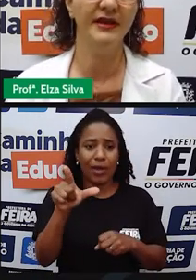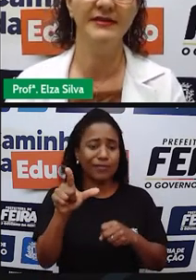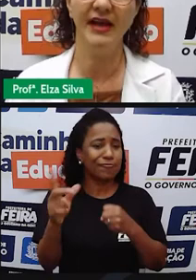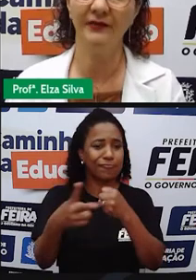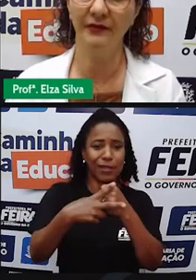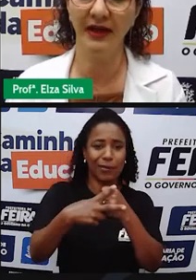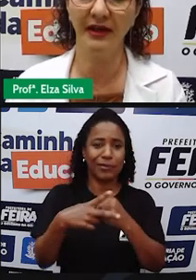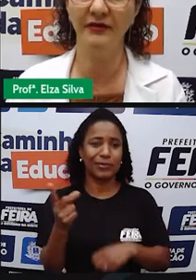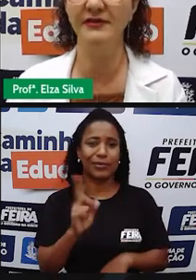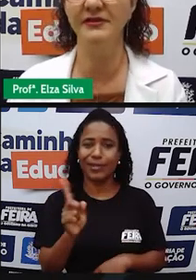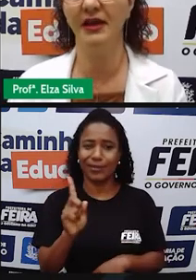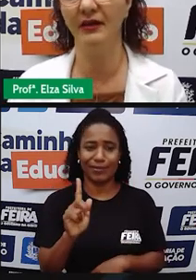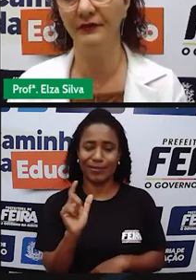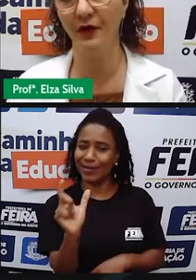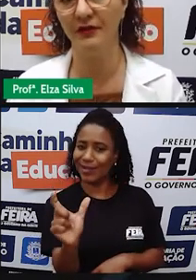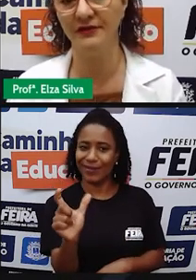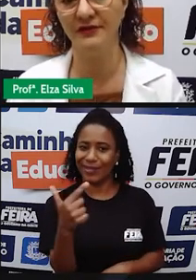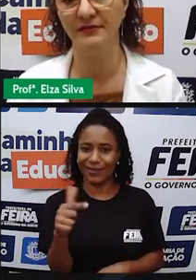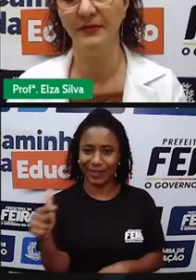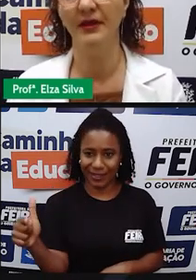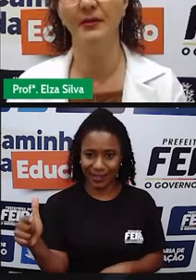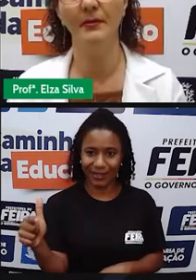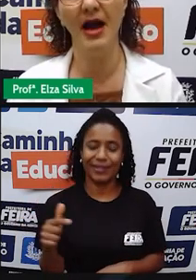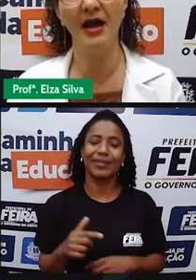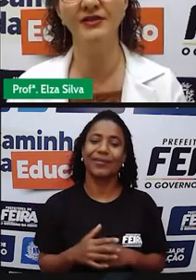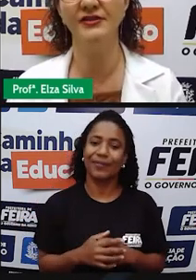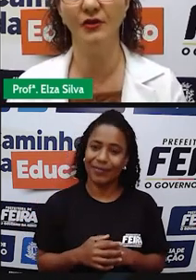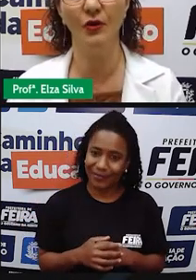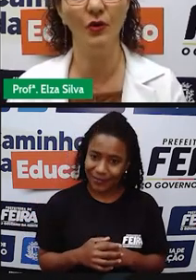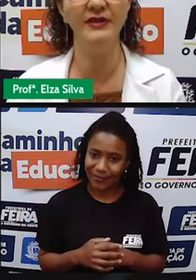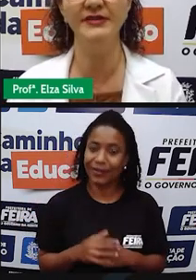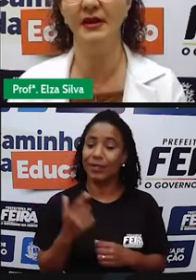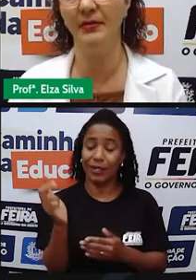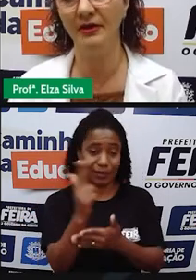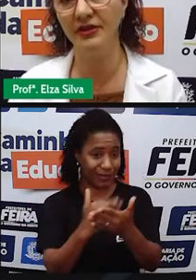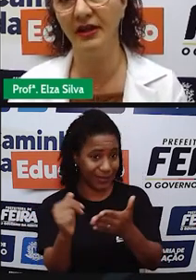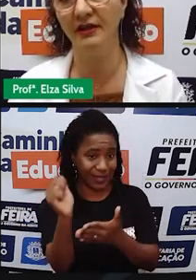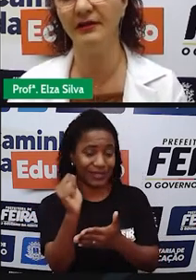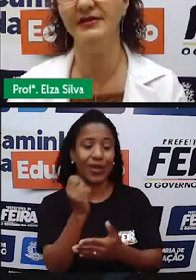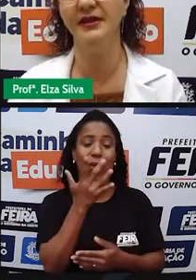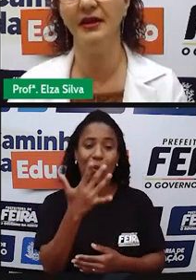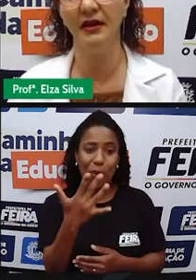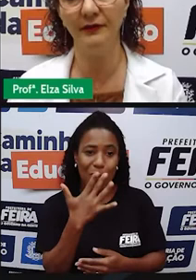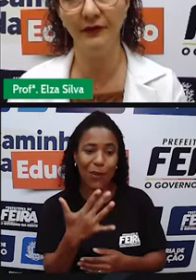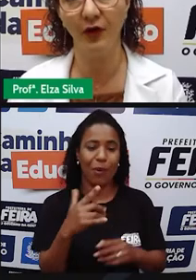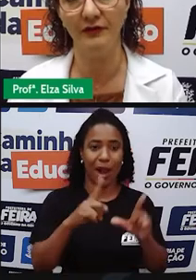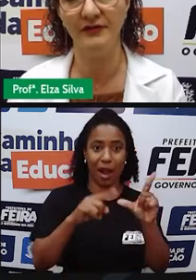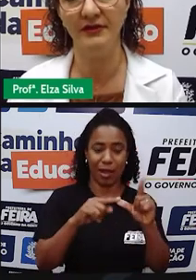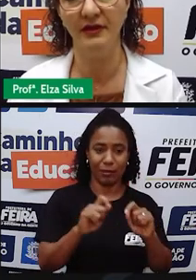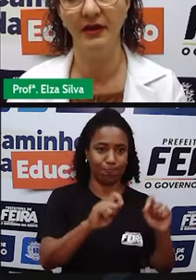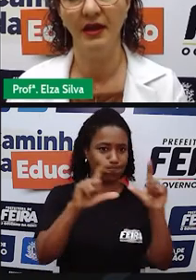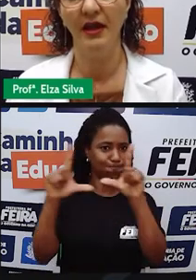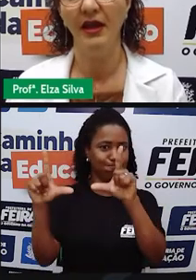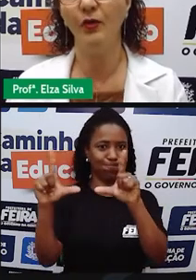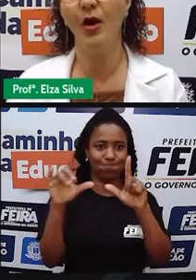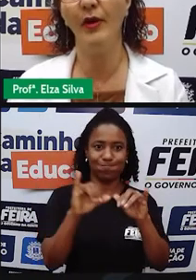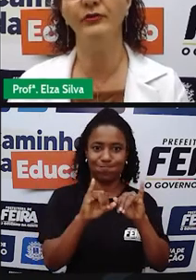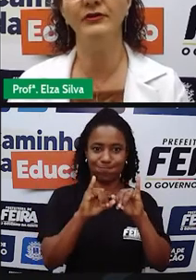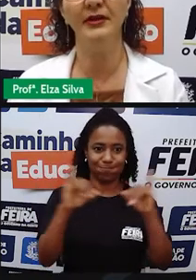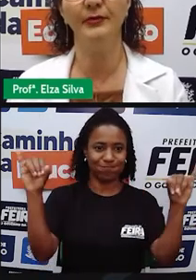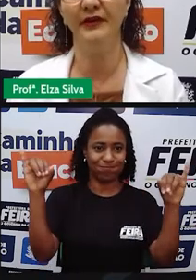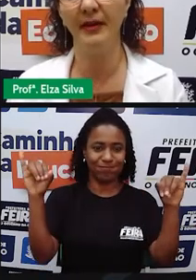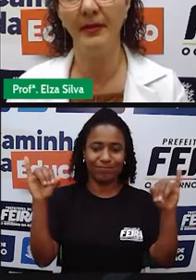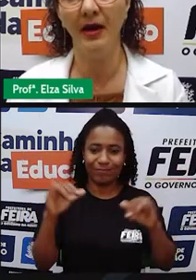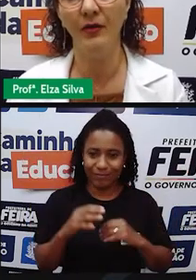colors, side letters and fonts, imagens, cores, tamanhos de letras e fonts. E qual